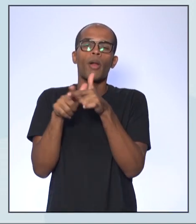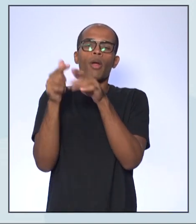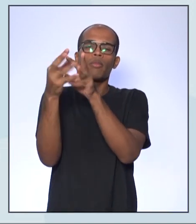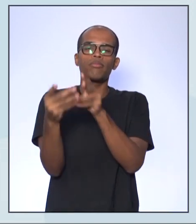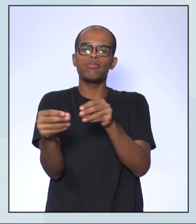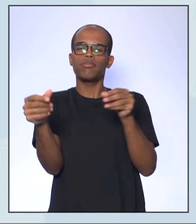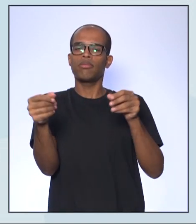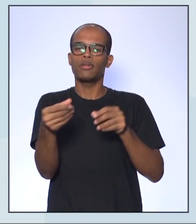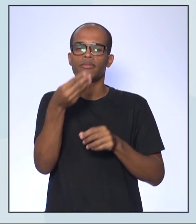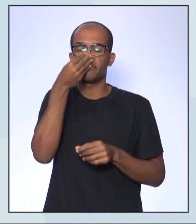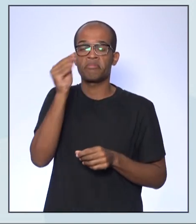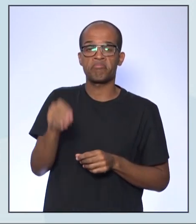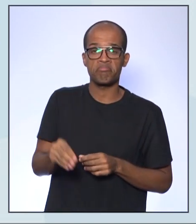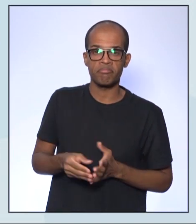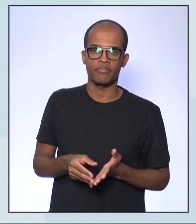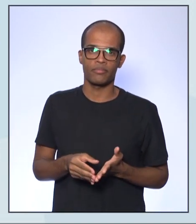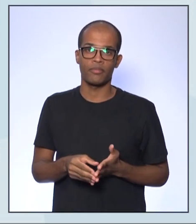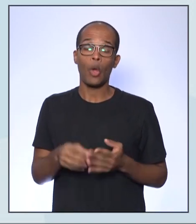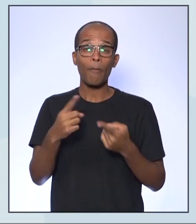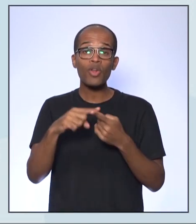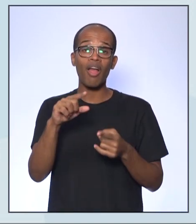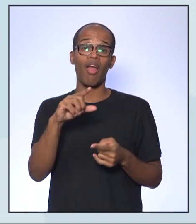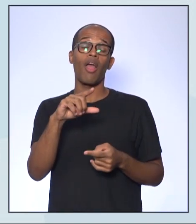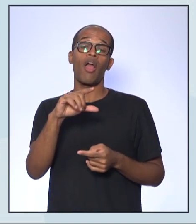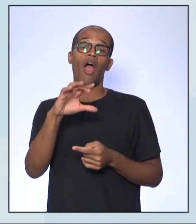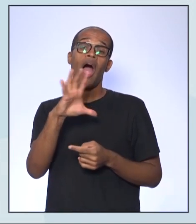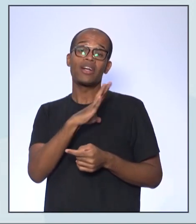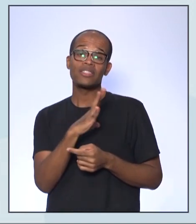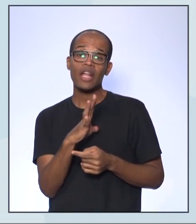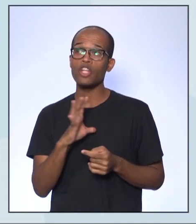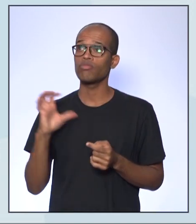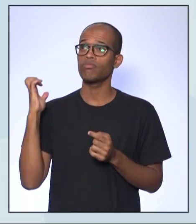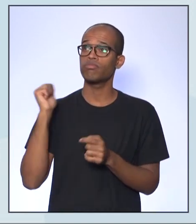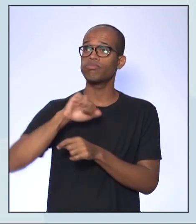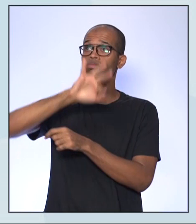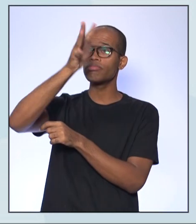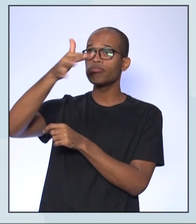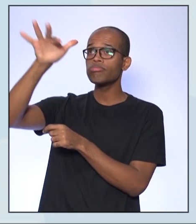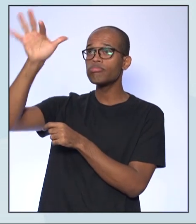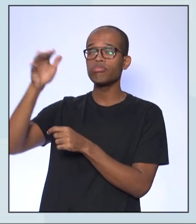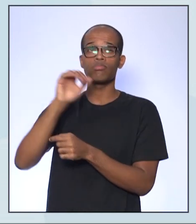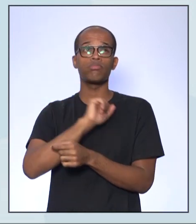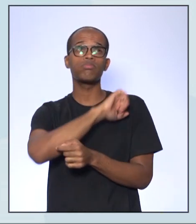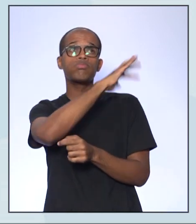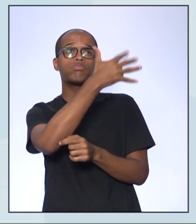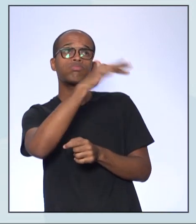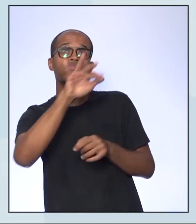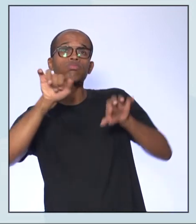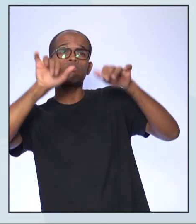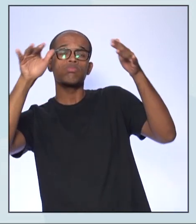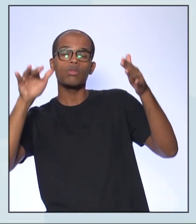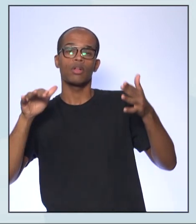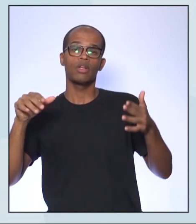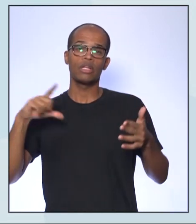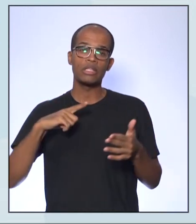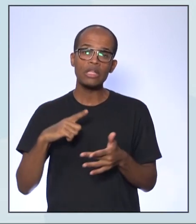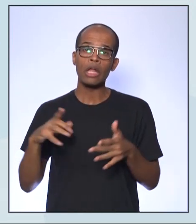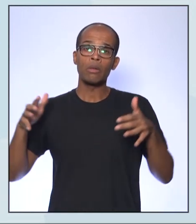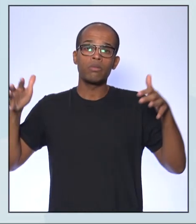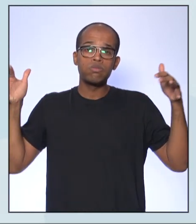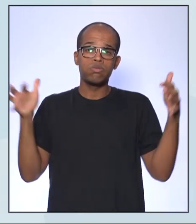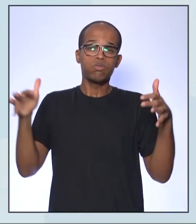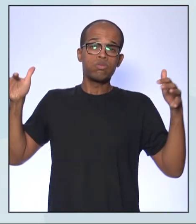do nosso rio. Cidade cercada de montanhas e entre montanhas, né? Que recebe violentamente